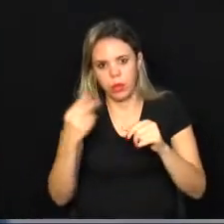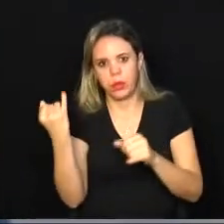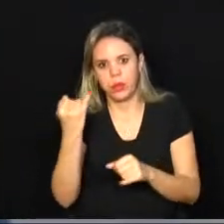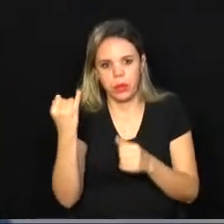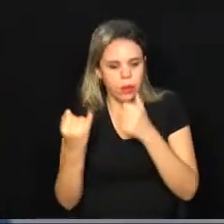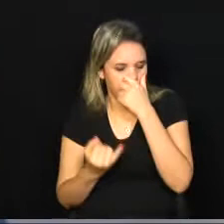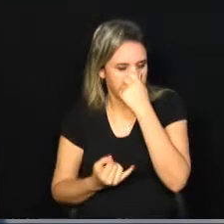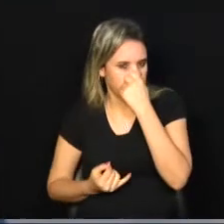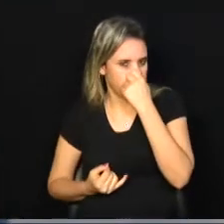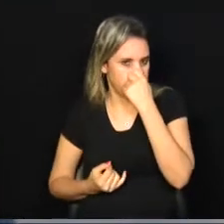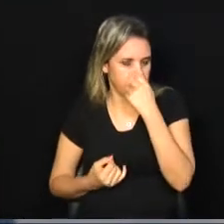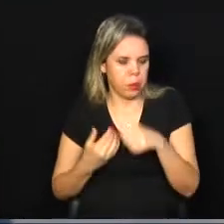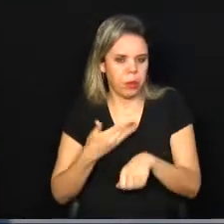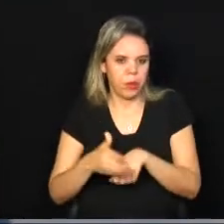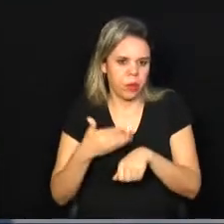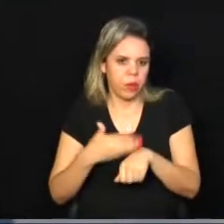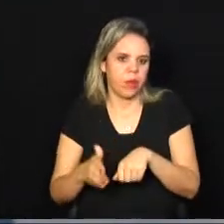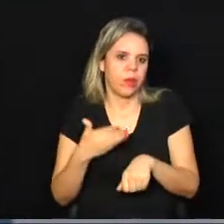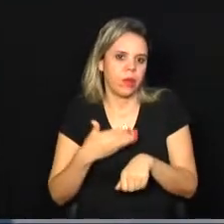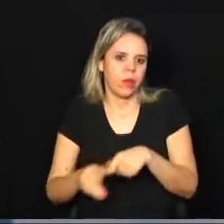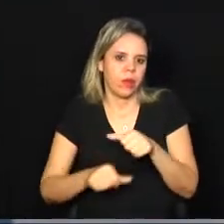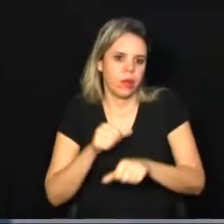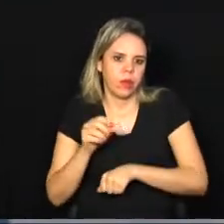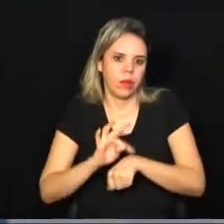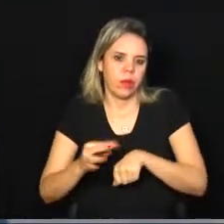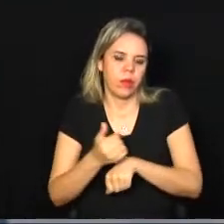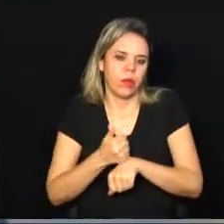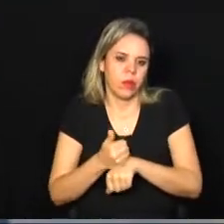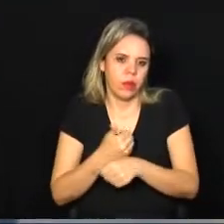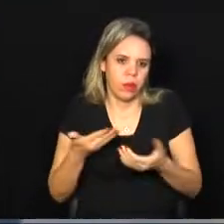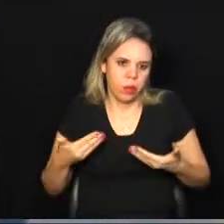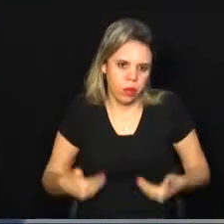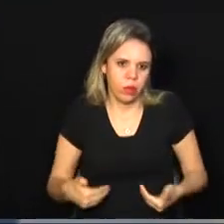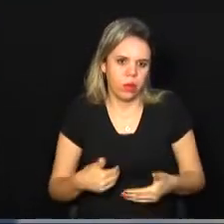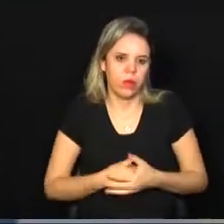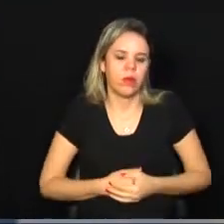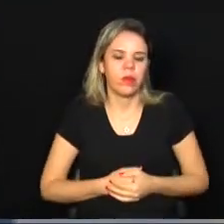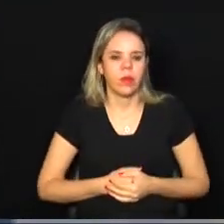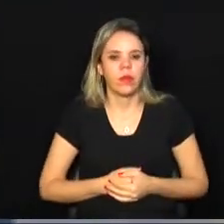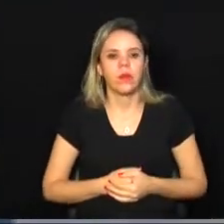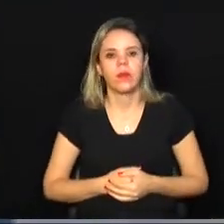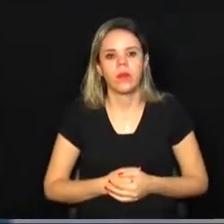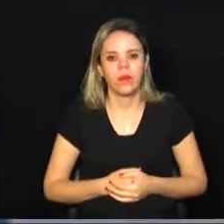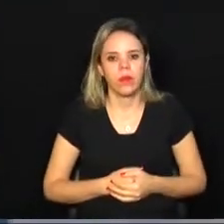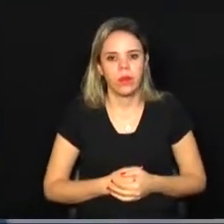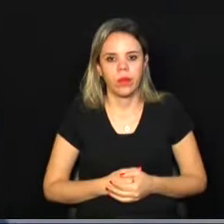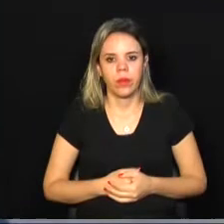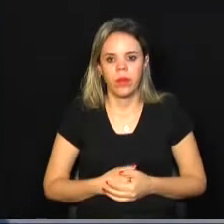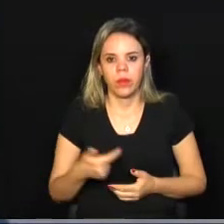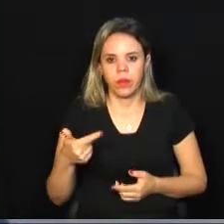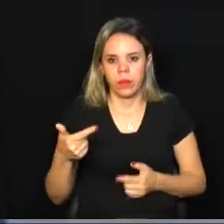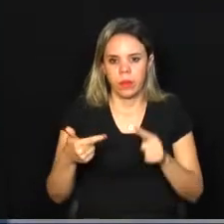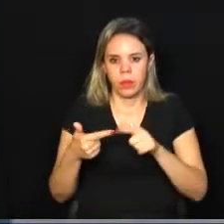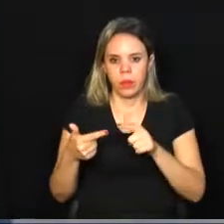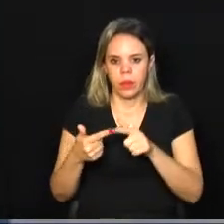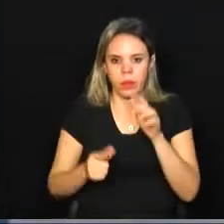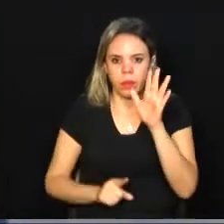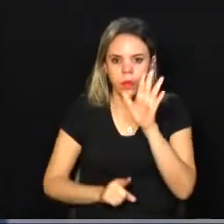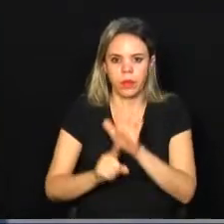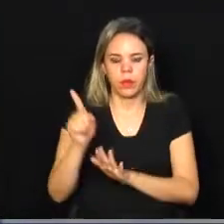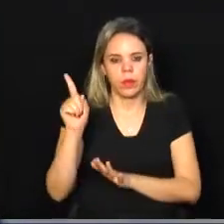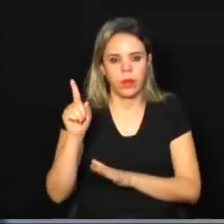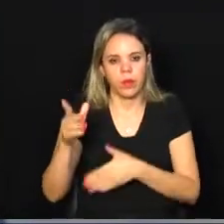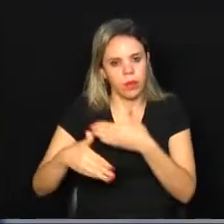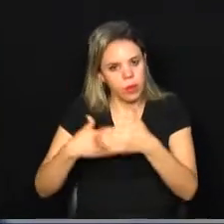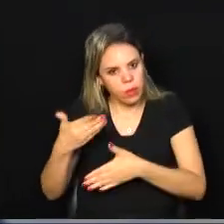extremamente importantes para eu me tornar a profissional que eu sou. Já em relação à sua segunda pergunta, o